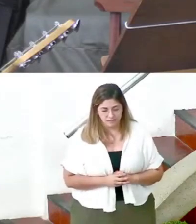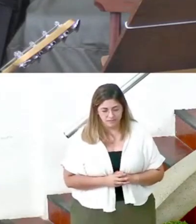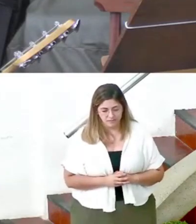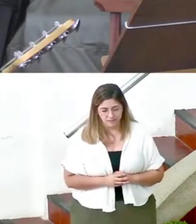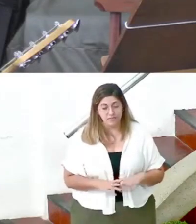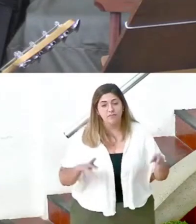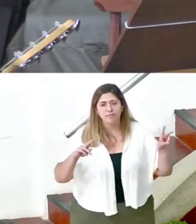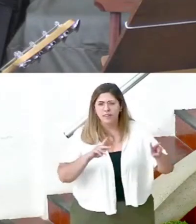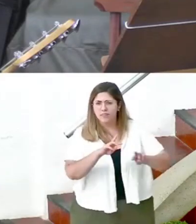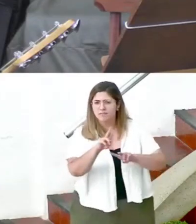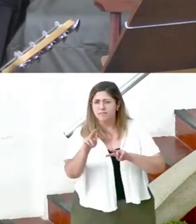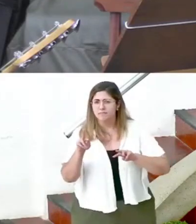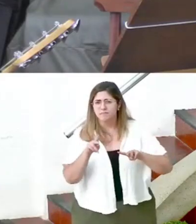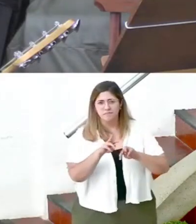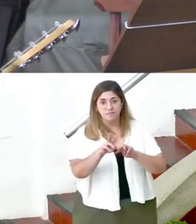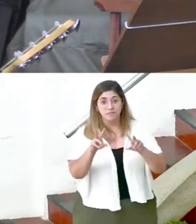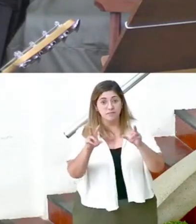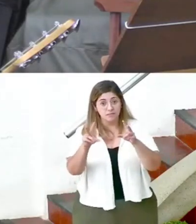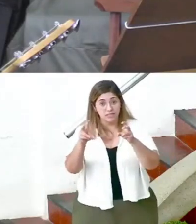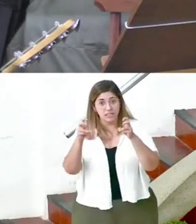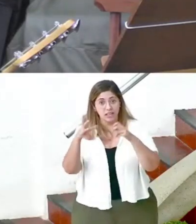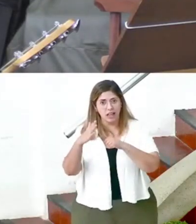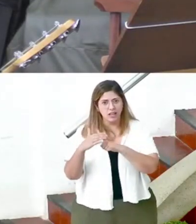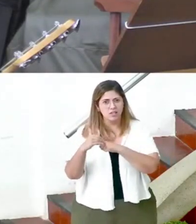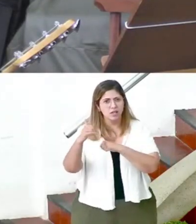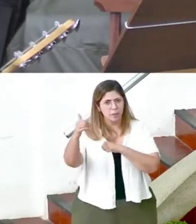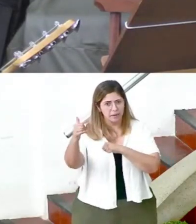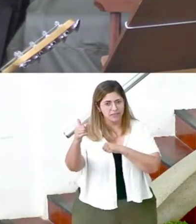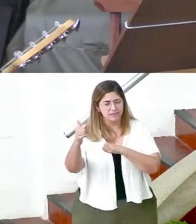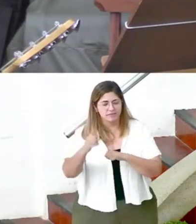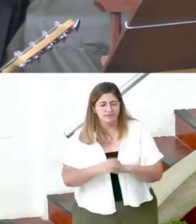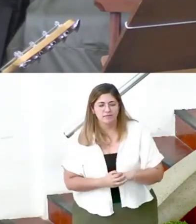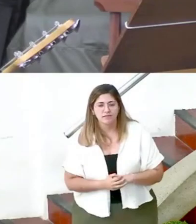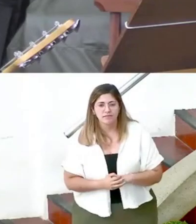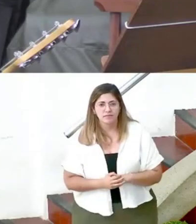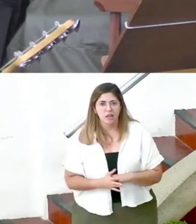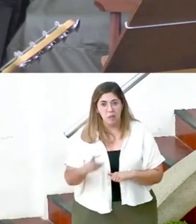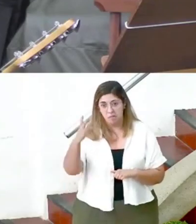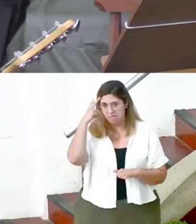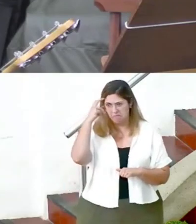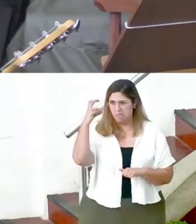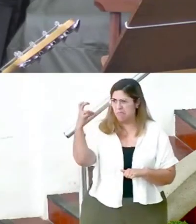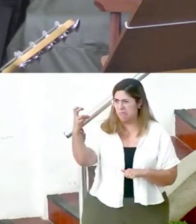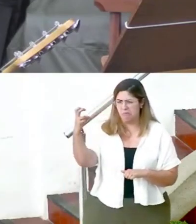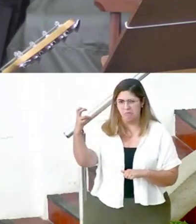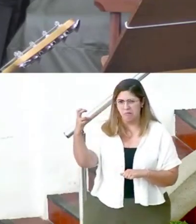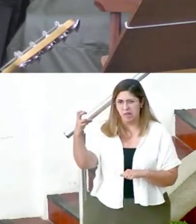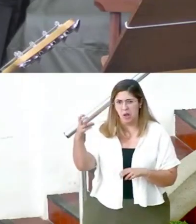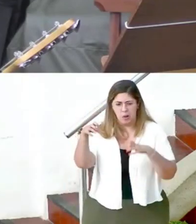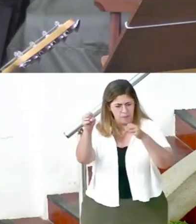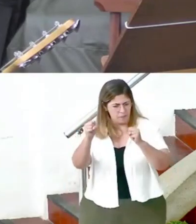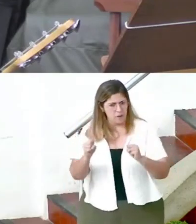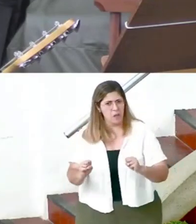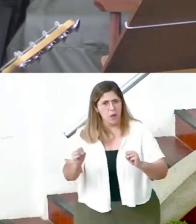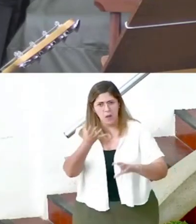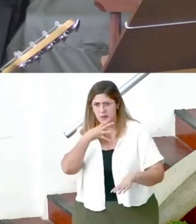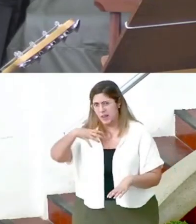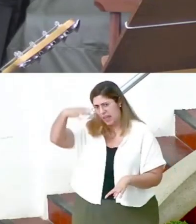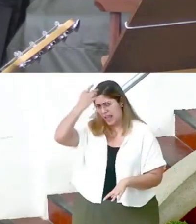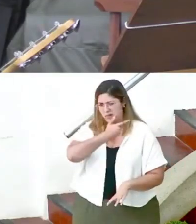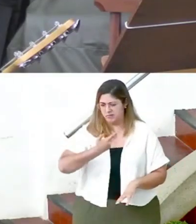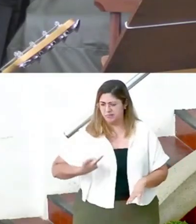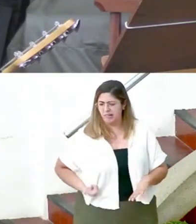na vossa vocação, visto que não foram chamados muitos sábios segundo a carne, nem muitos poderosos, nem muitos de